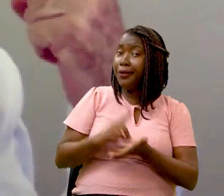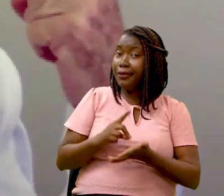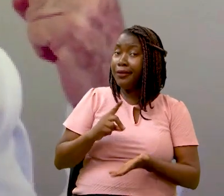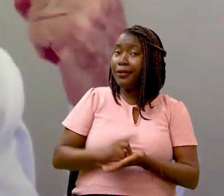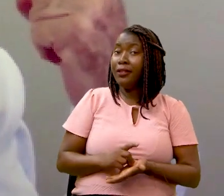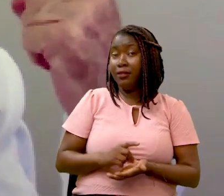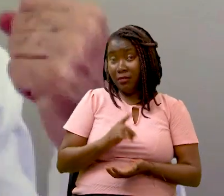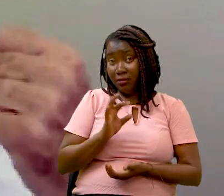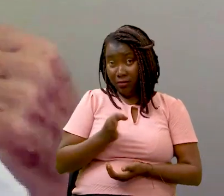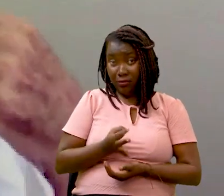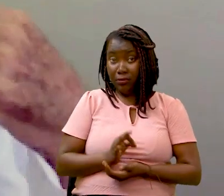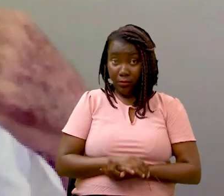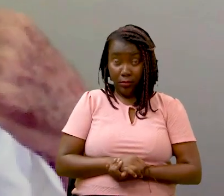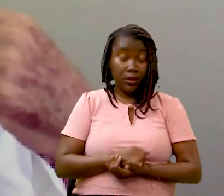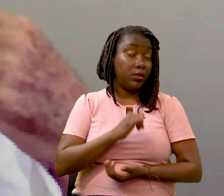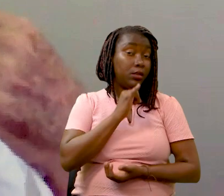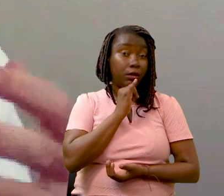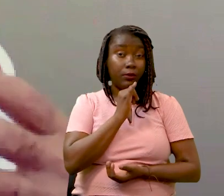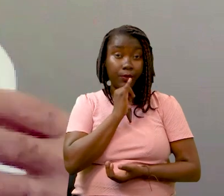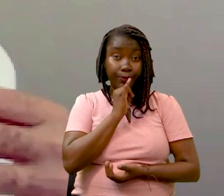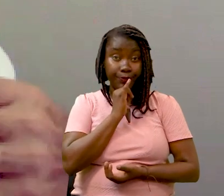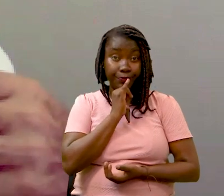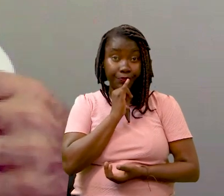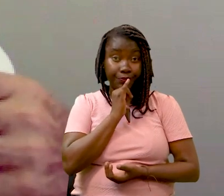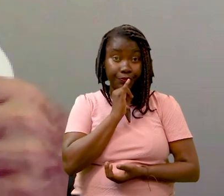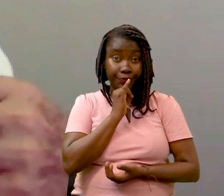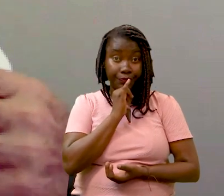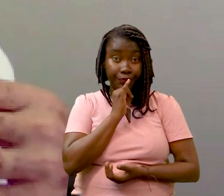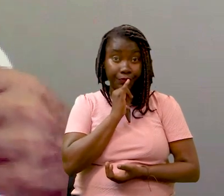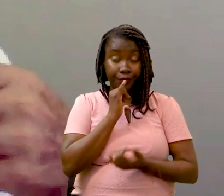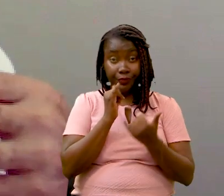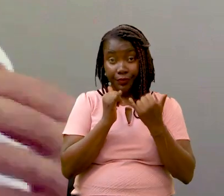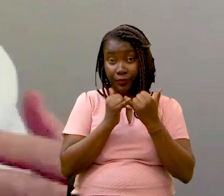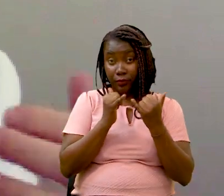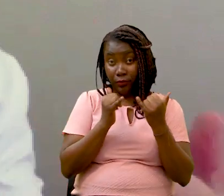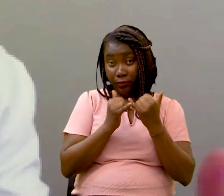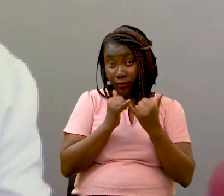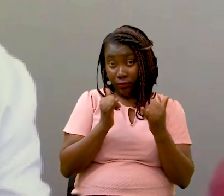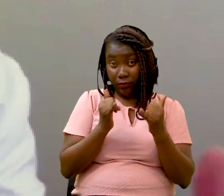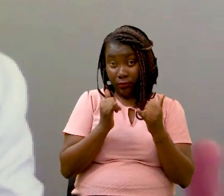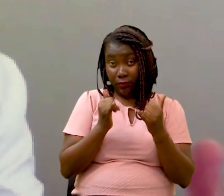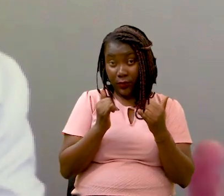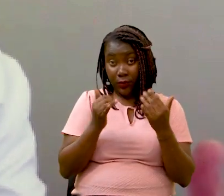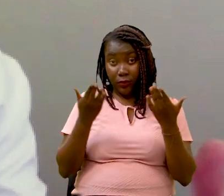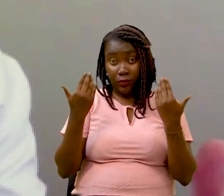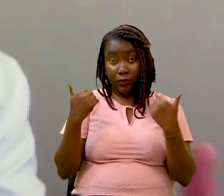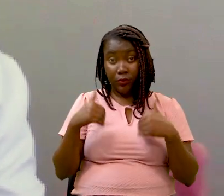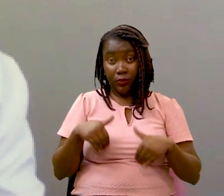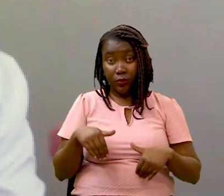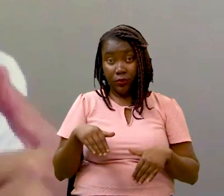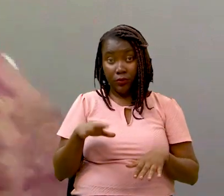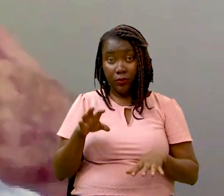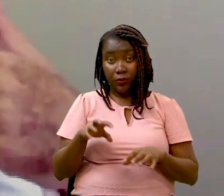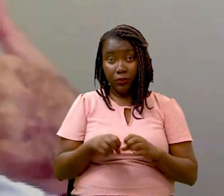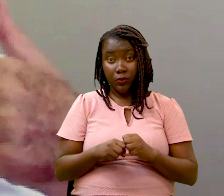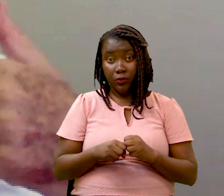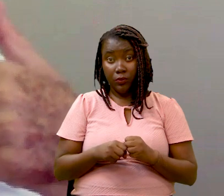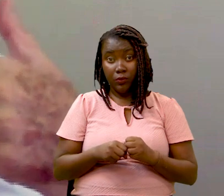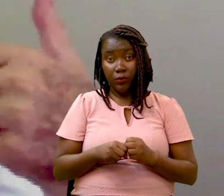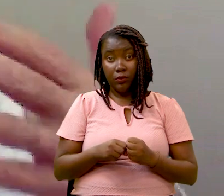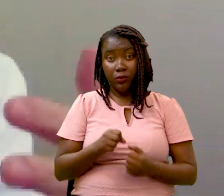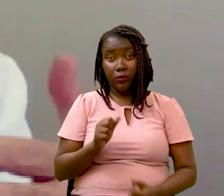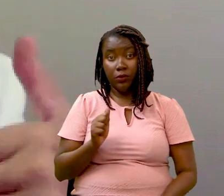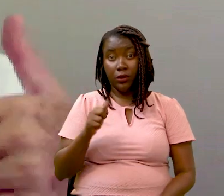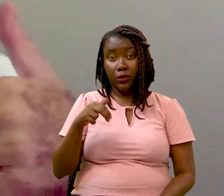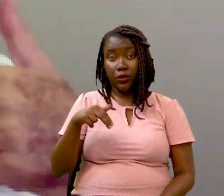uma gravidade. Né? Por exemplo, o indivíduo pode ter uma malformação vascular,